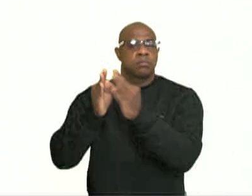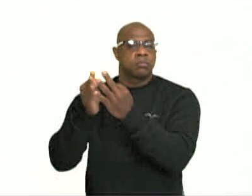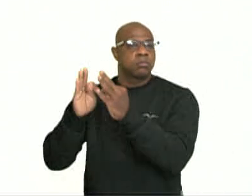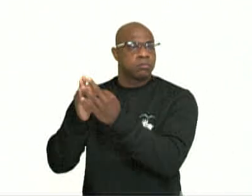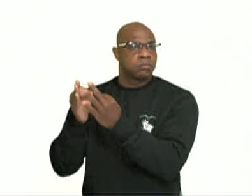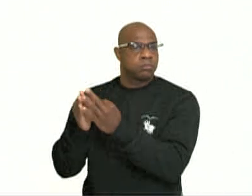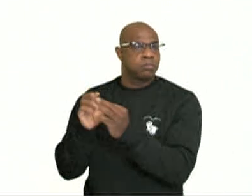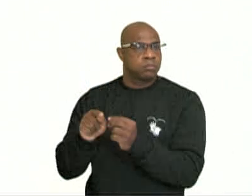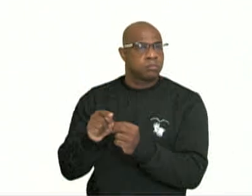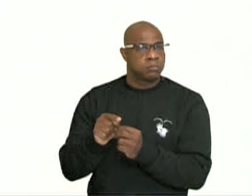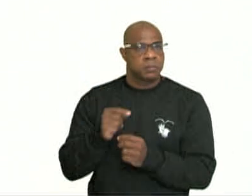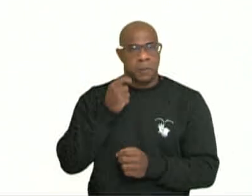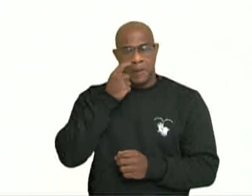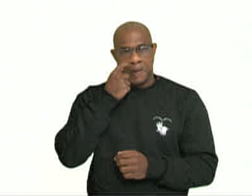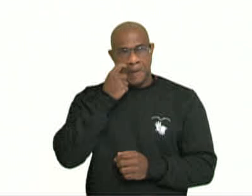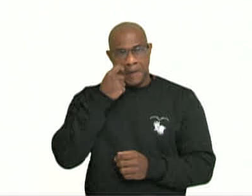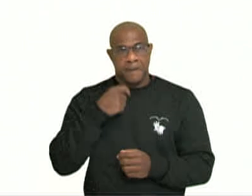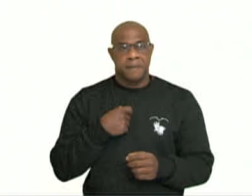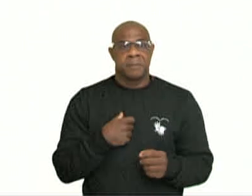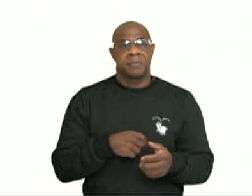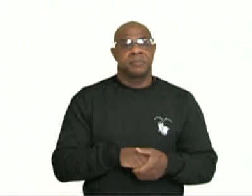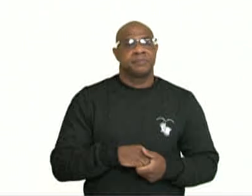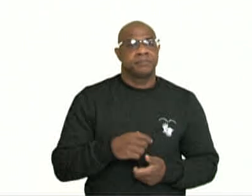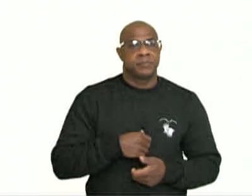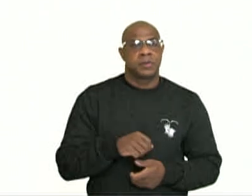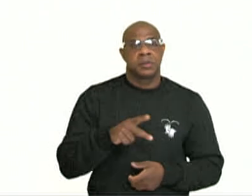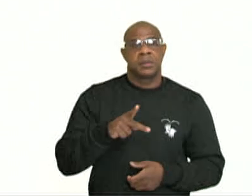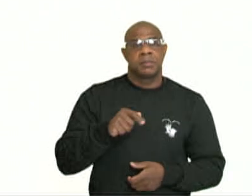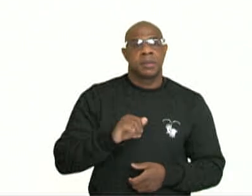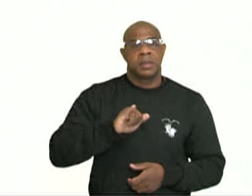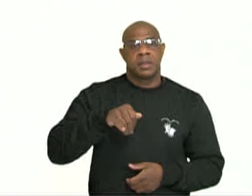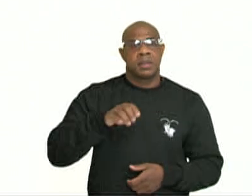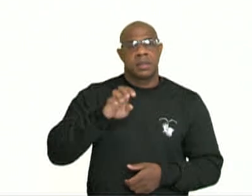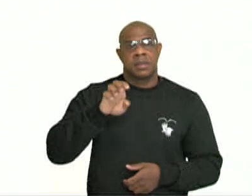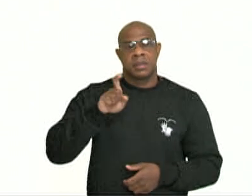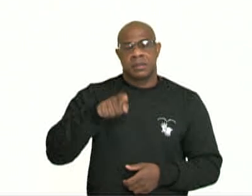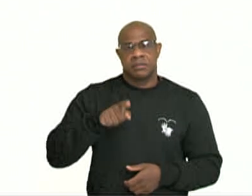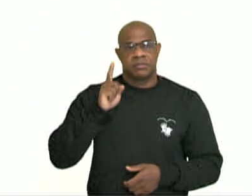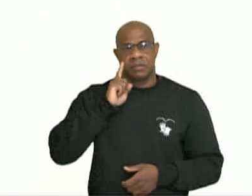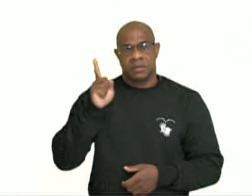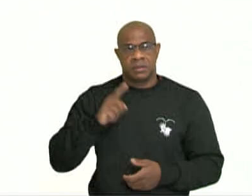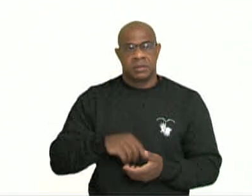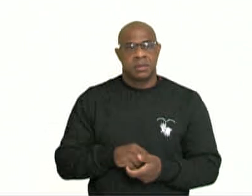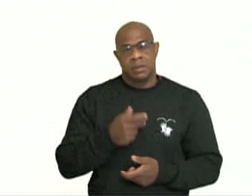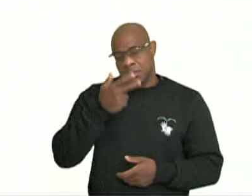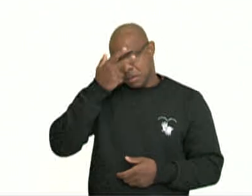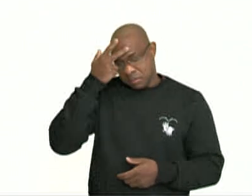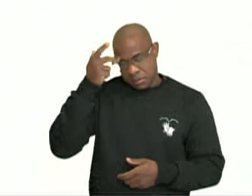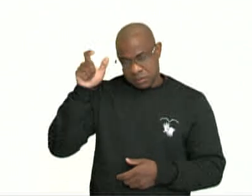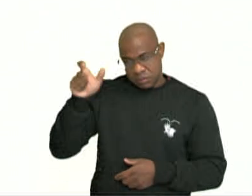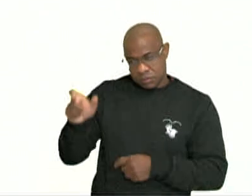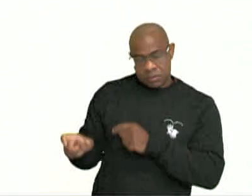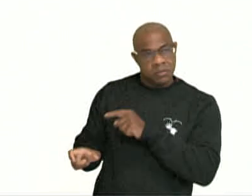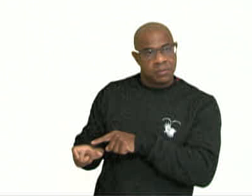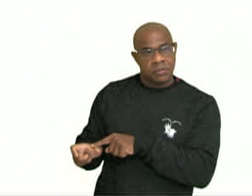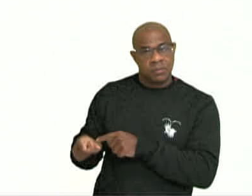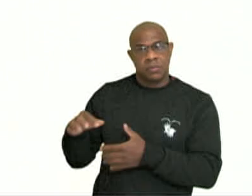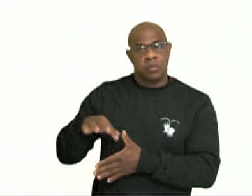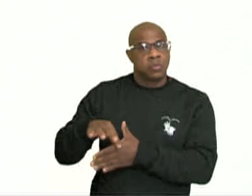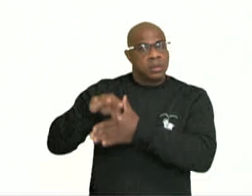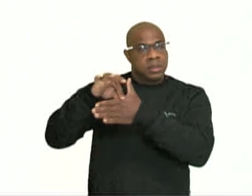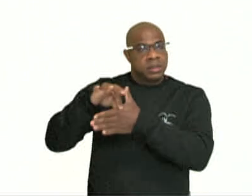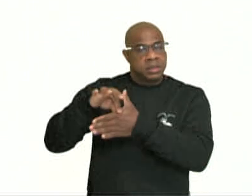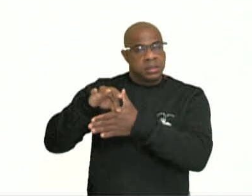ano, havia o pajé, ou com J ou com G. É uma pessoa de destaque, é um curandeiro, né? Um líder,